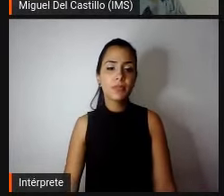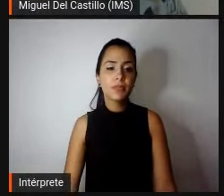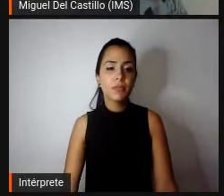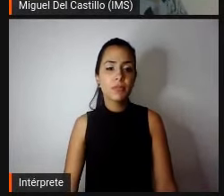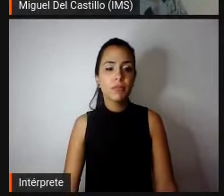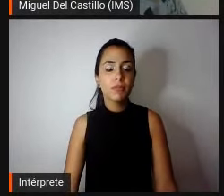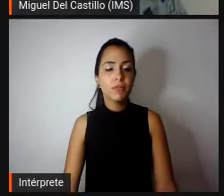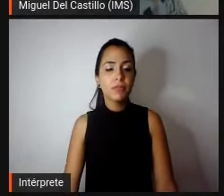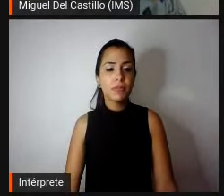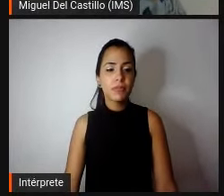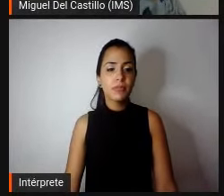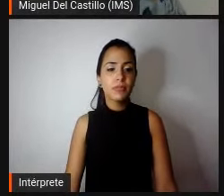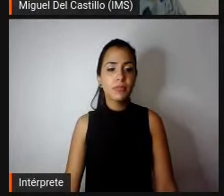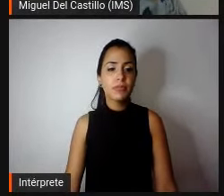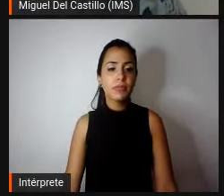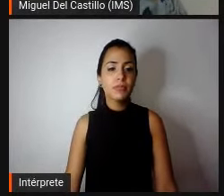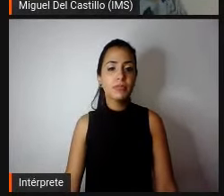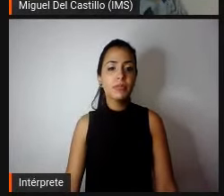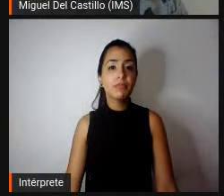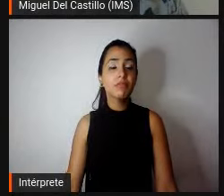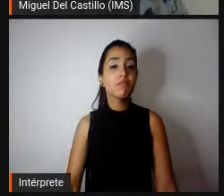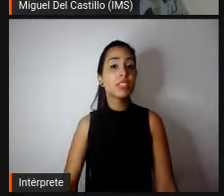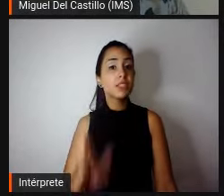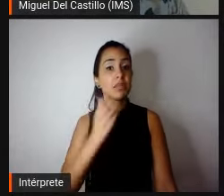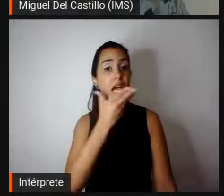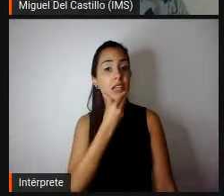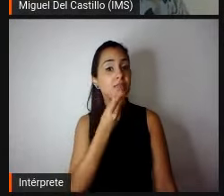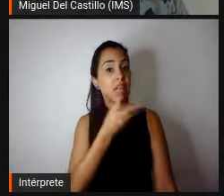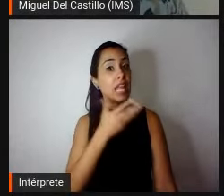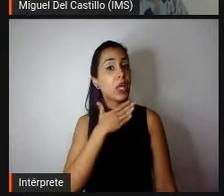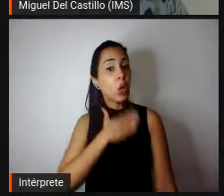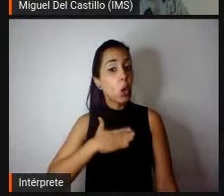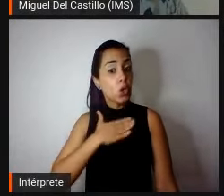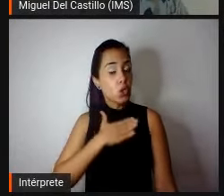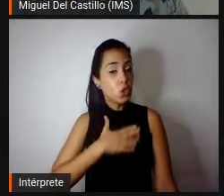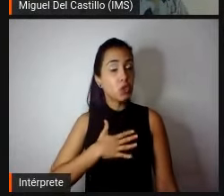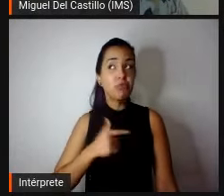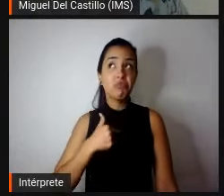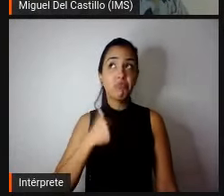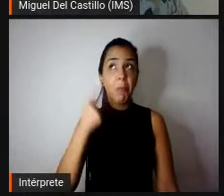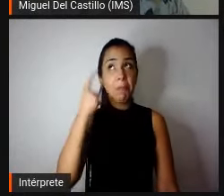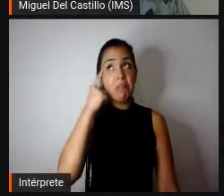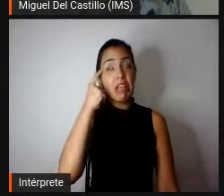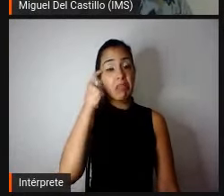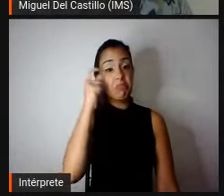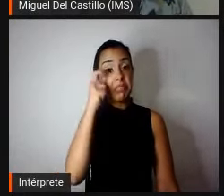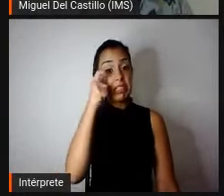gostou. Então, eu acho bom deixar assim. Eu achei...